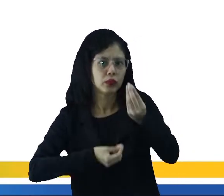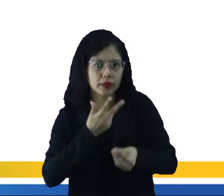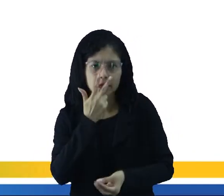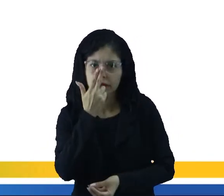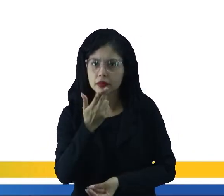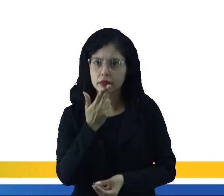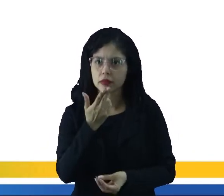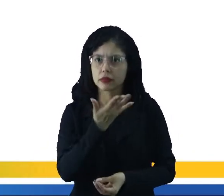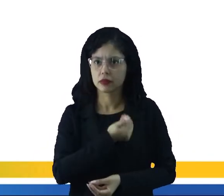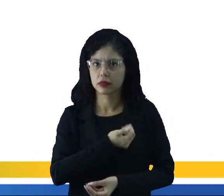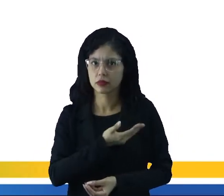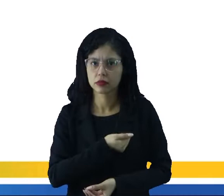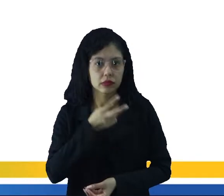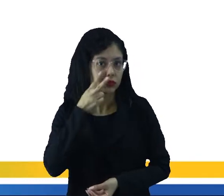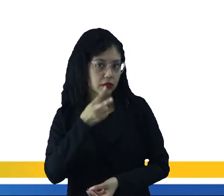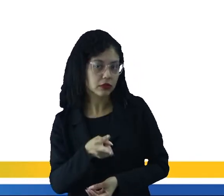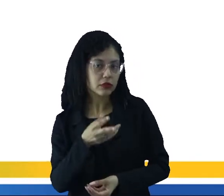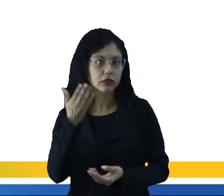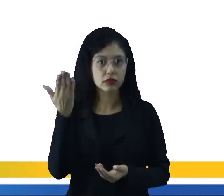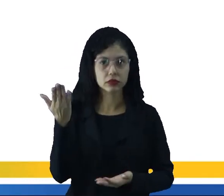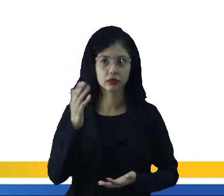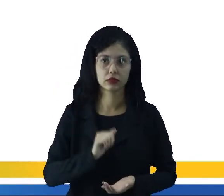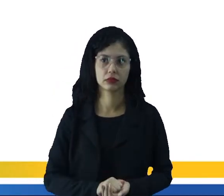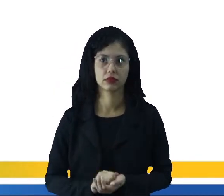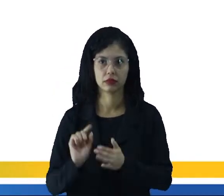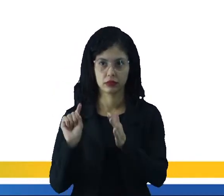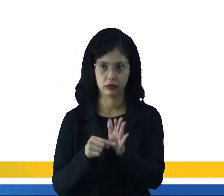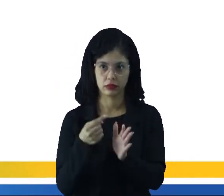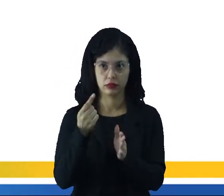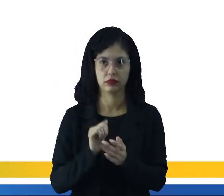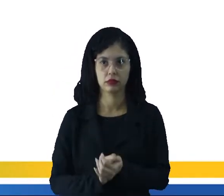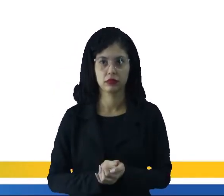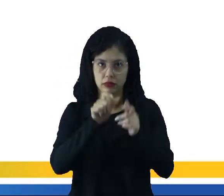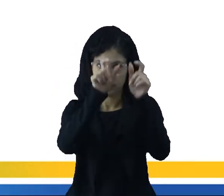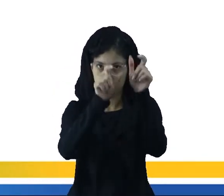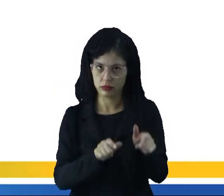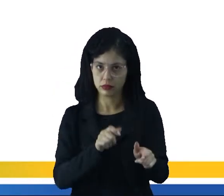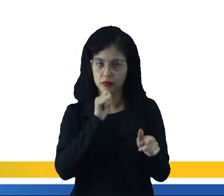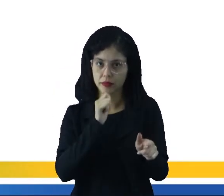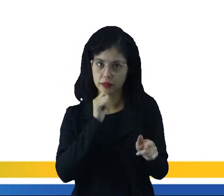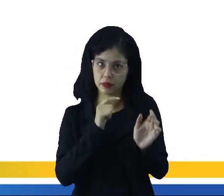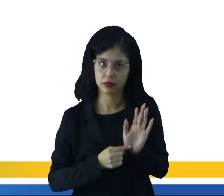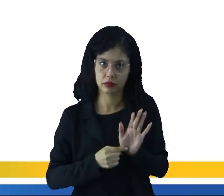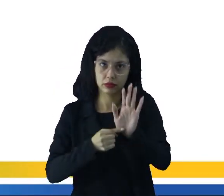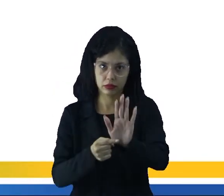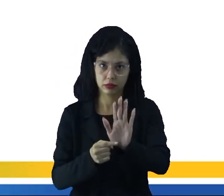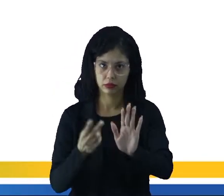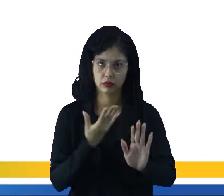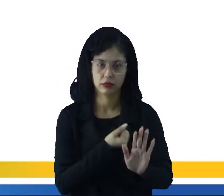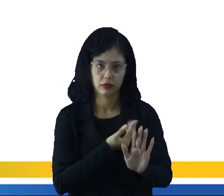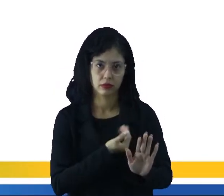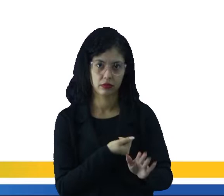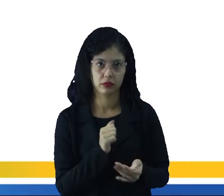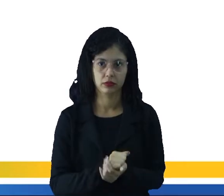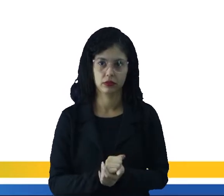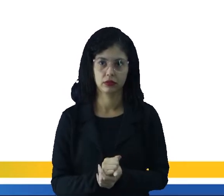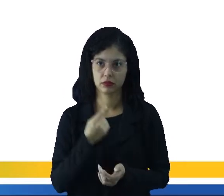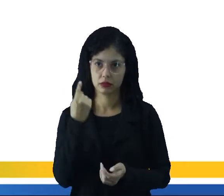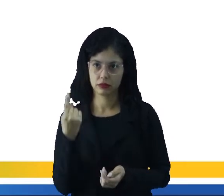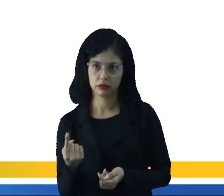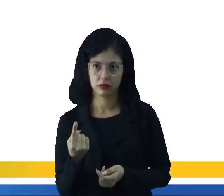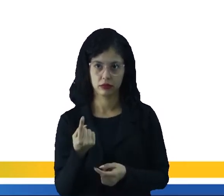aparecer a escala numérica? Vejam aí na primeira coluna aí, que está mostrando aí, escala numérica, 1